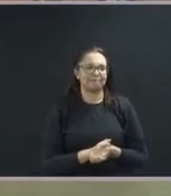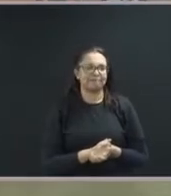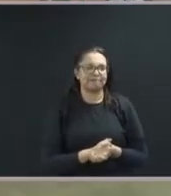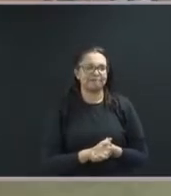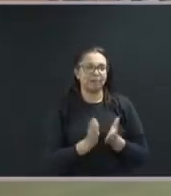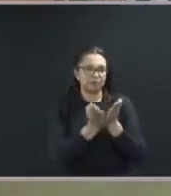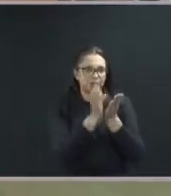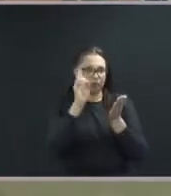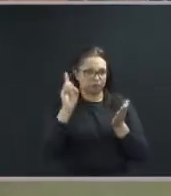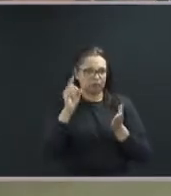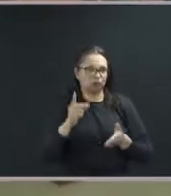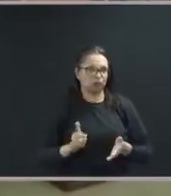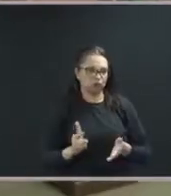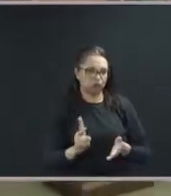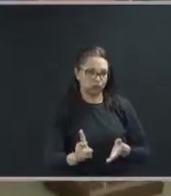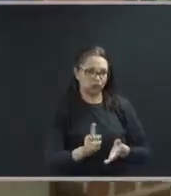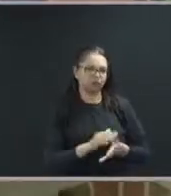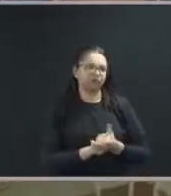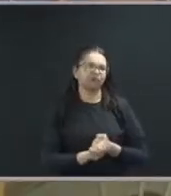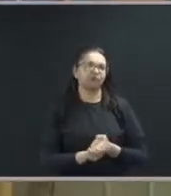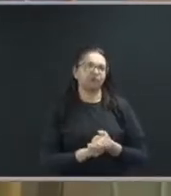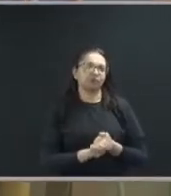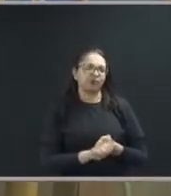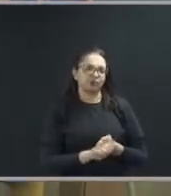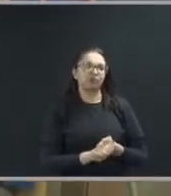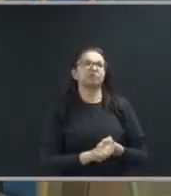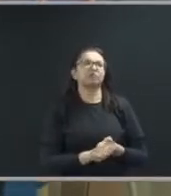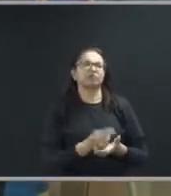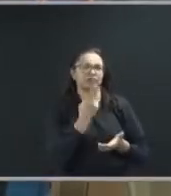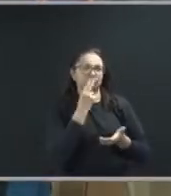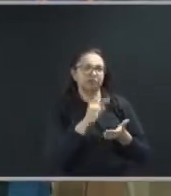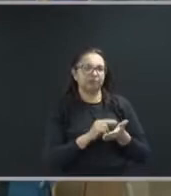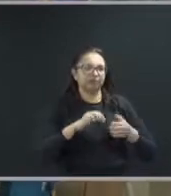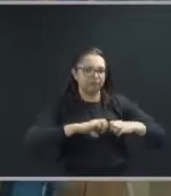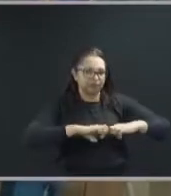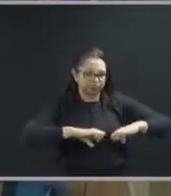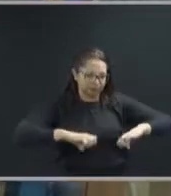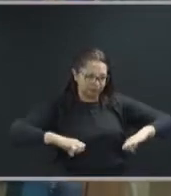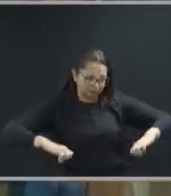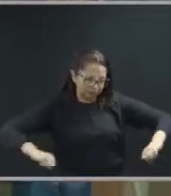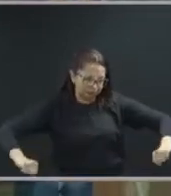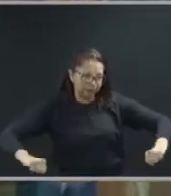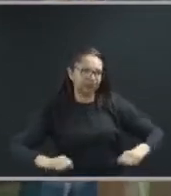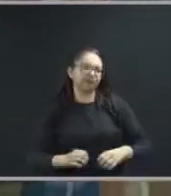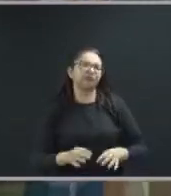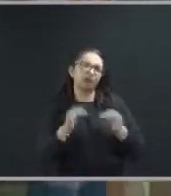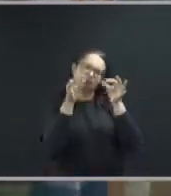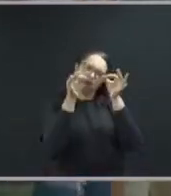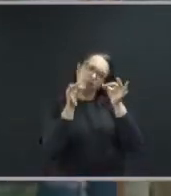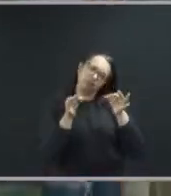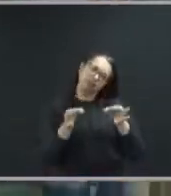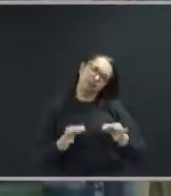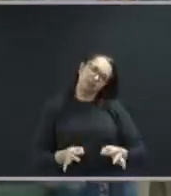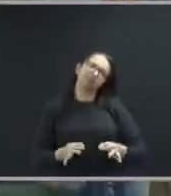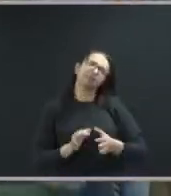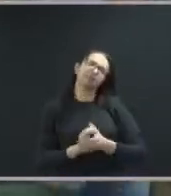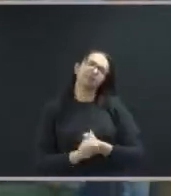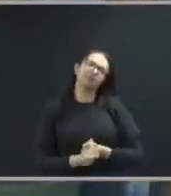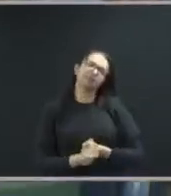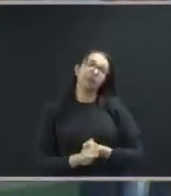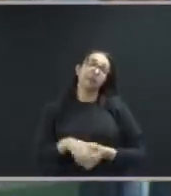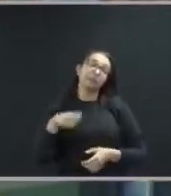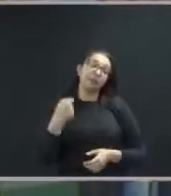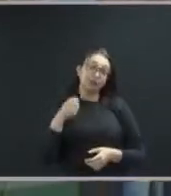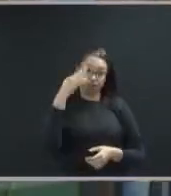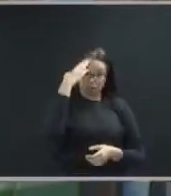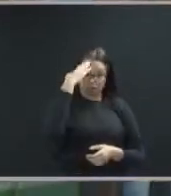vossa obediência, ela é conhecida de todos, com prazo me pôs em vós, que quero que sejais sábios no